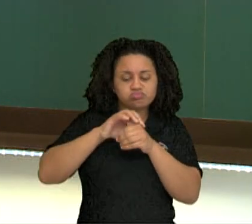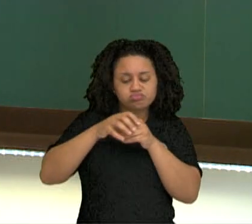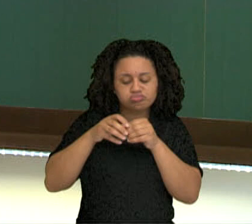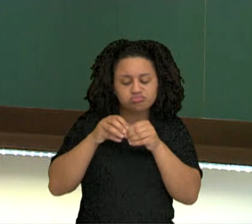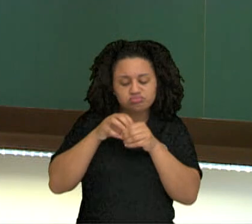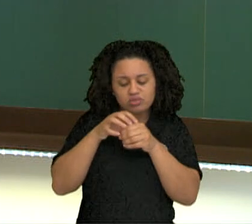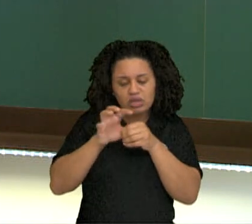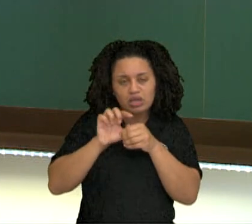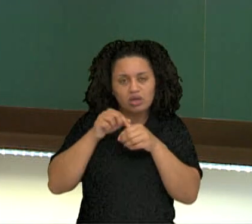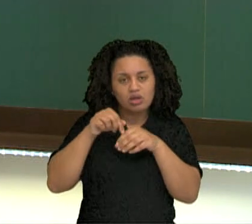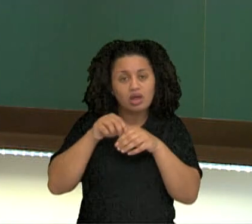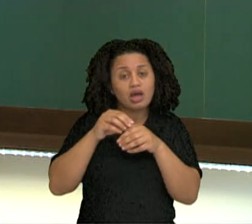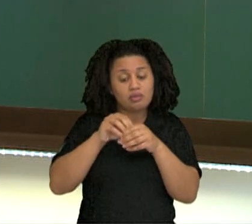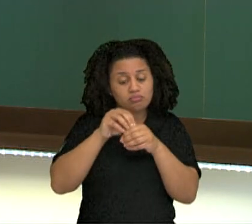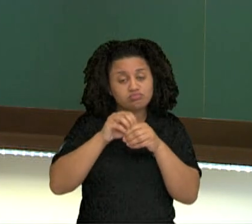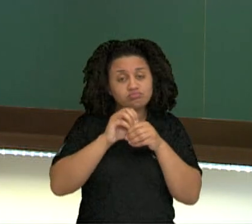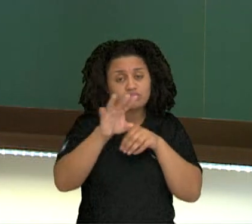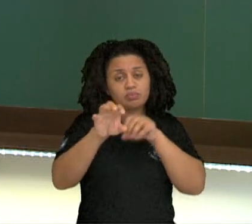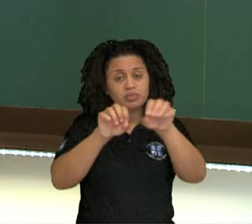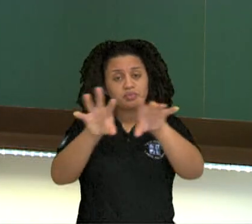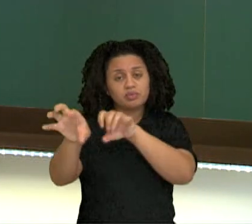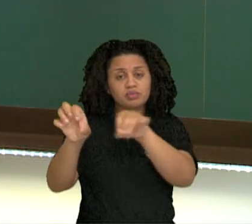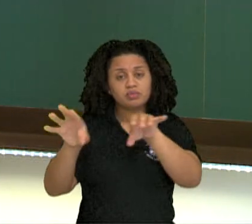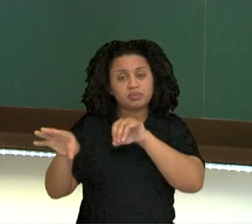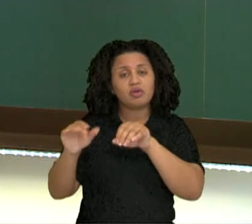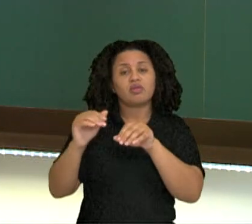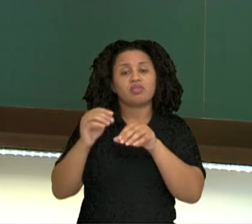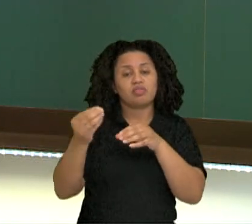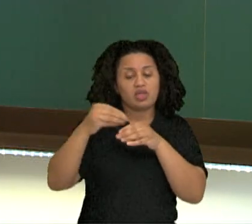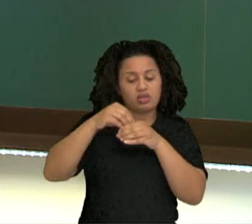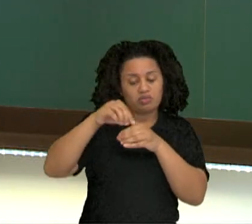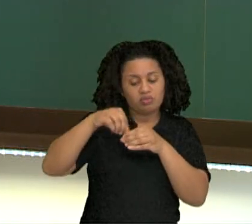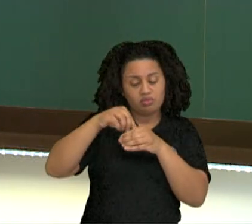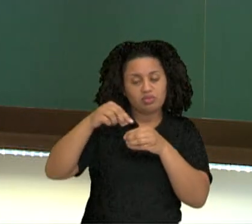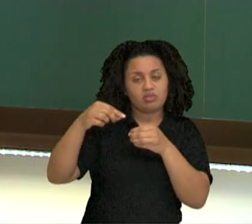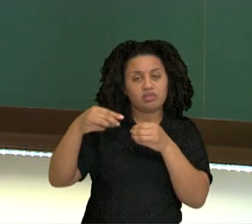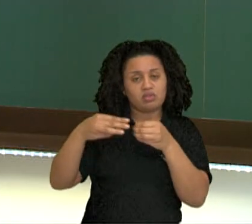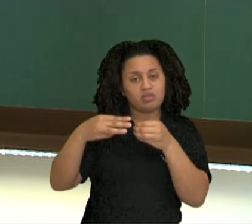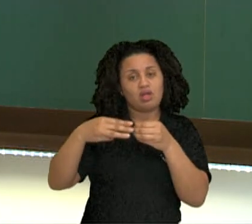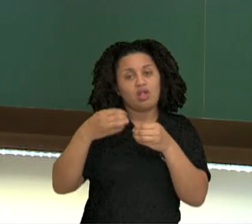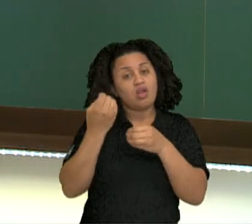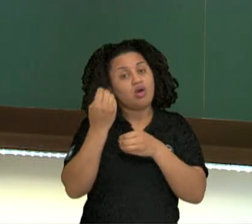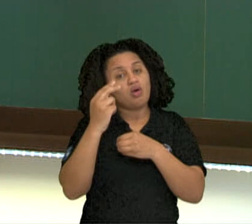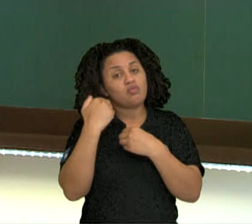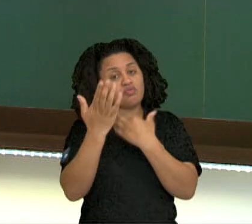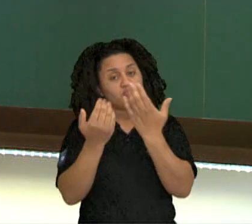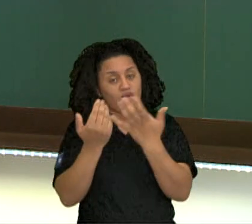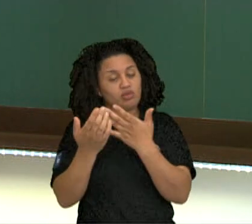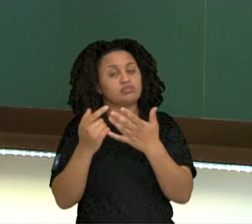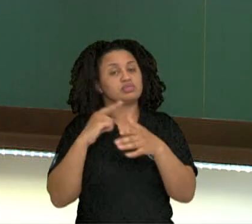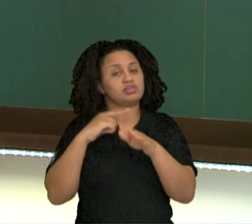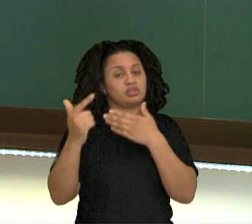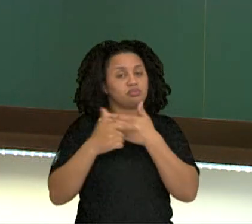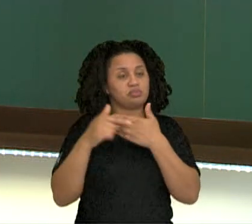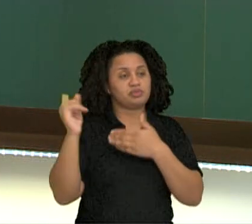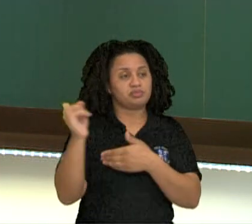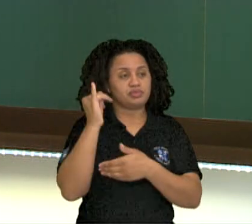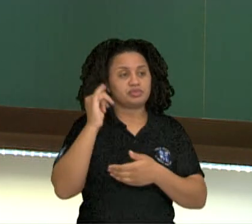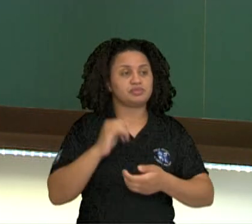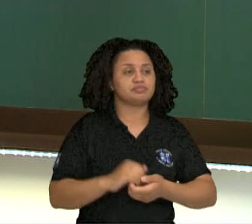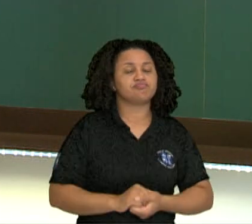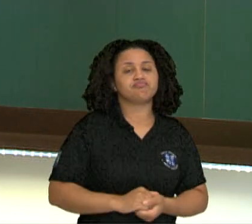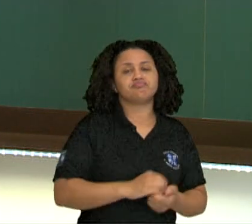substâncias e distribui os porta aquilo ou para dentro ou para fora da célula Tá então ele tem uma função bastante importante ali ó a